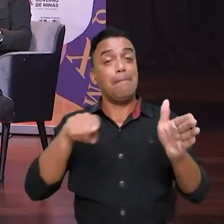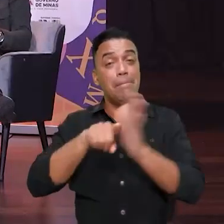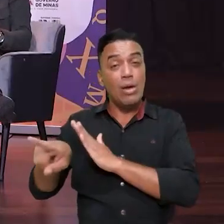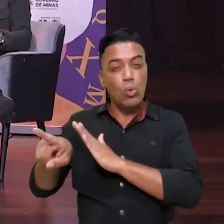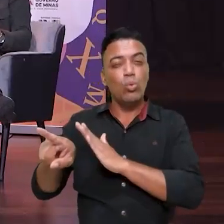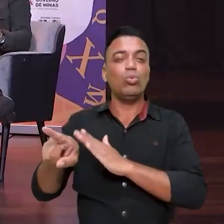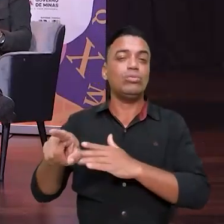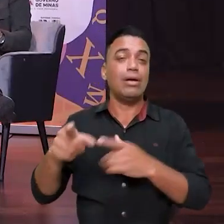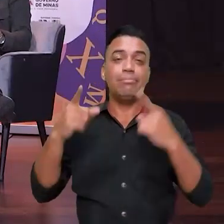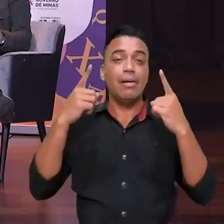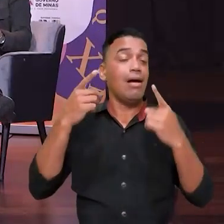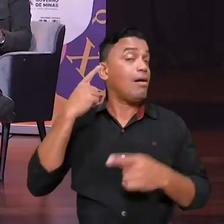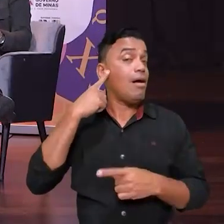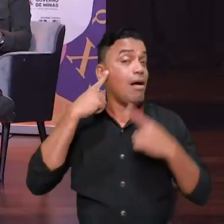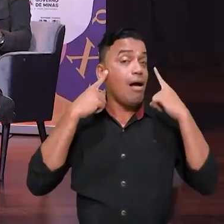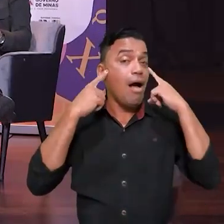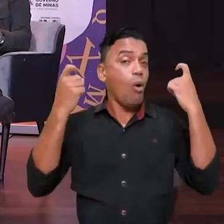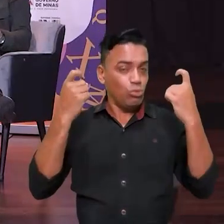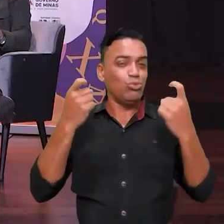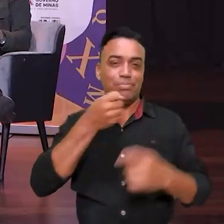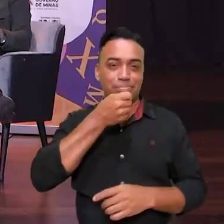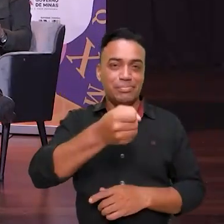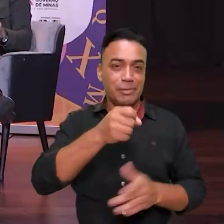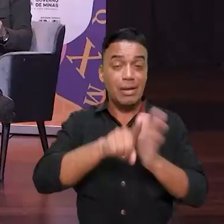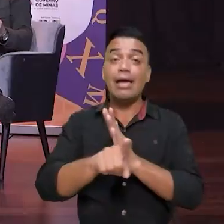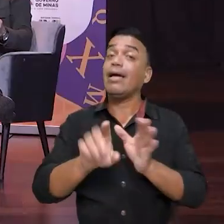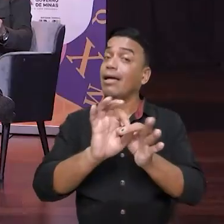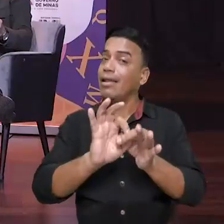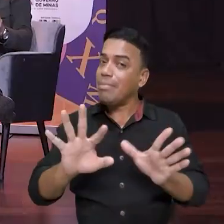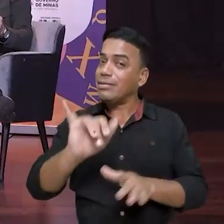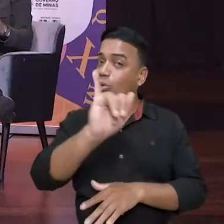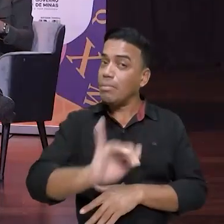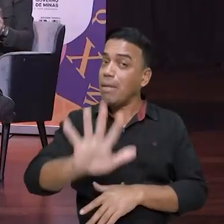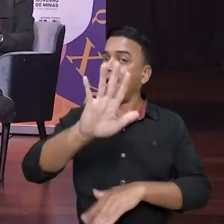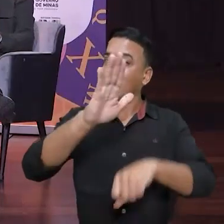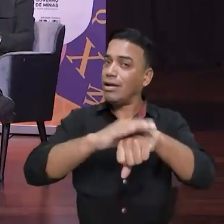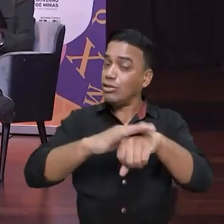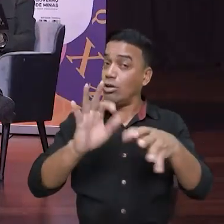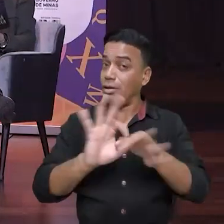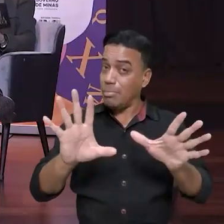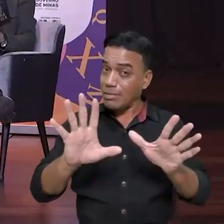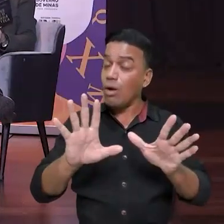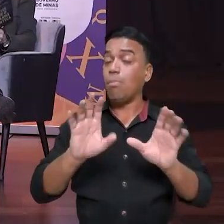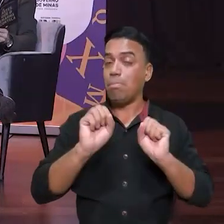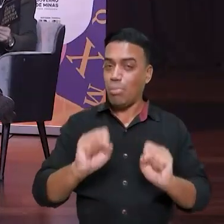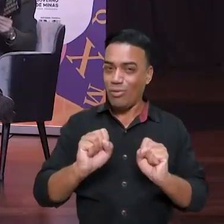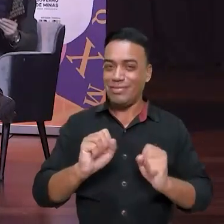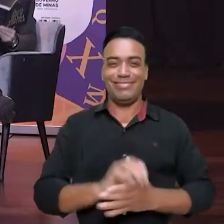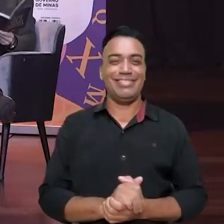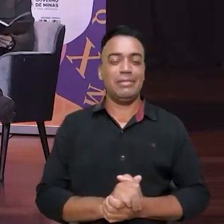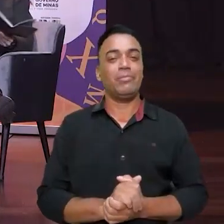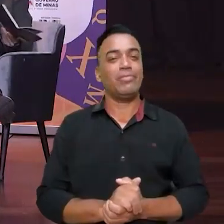para sair no áudio. E desde já pedir autorização do uso de imagem de vocês.